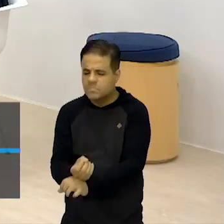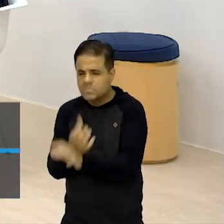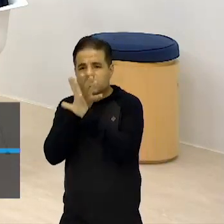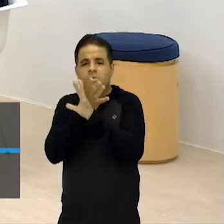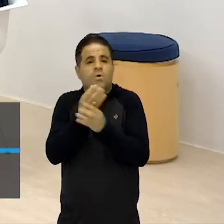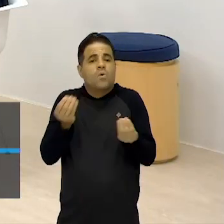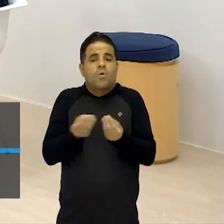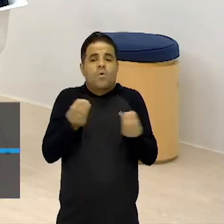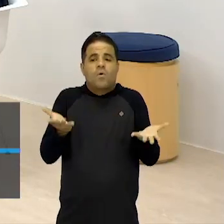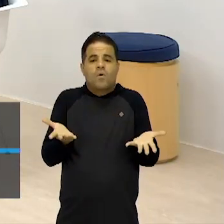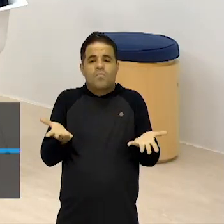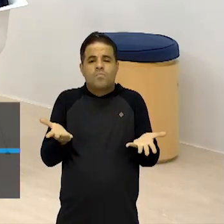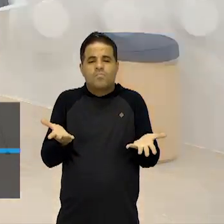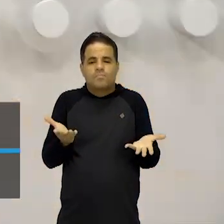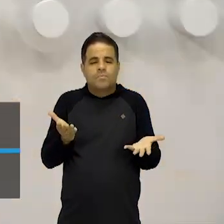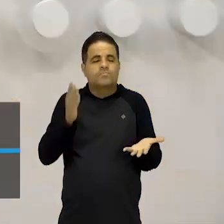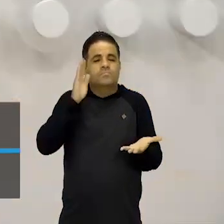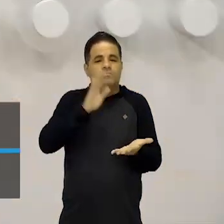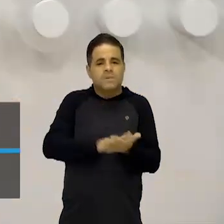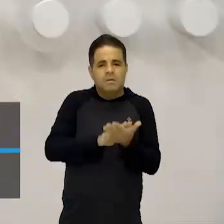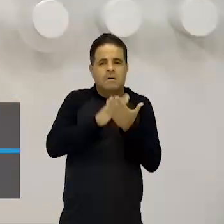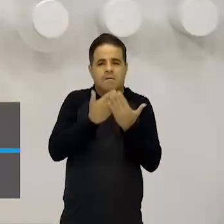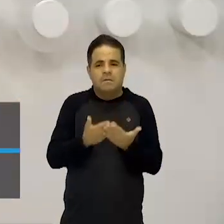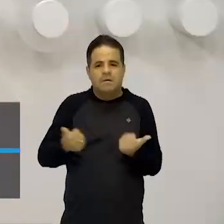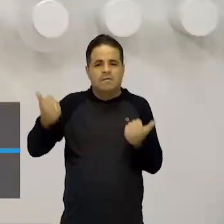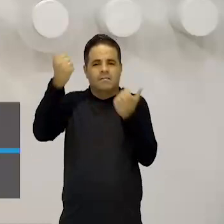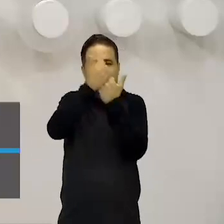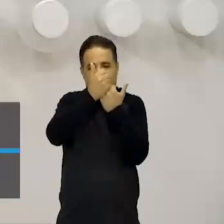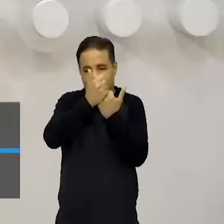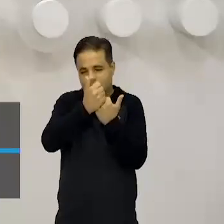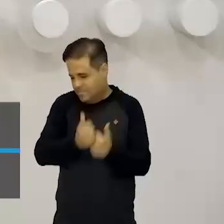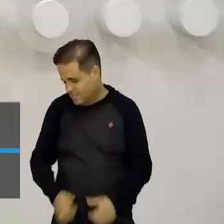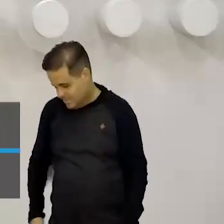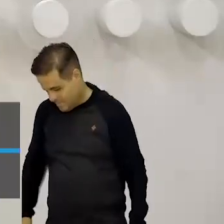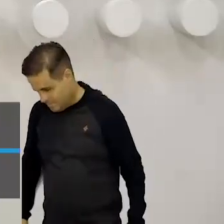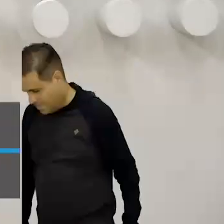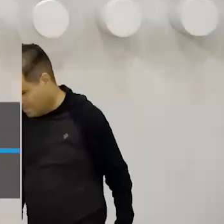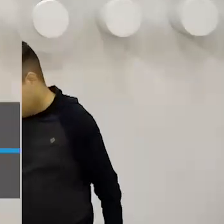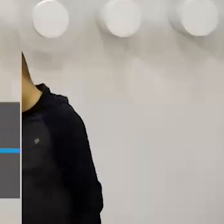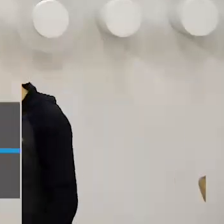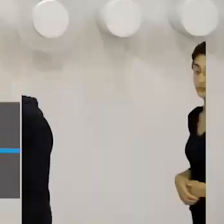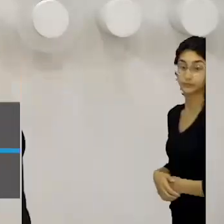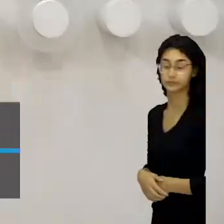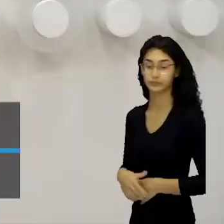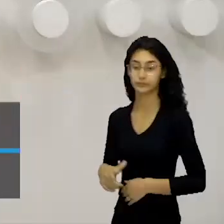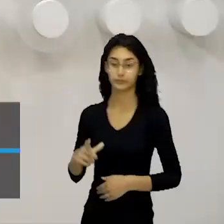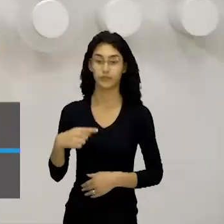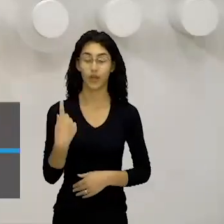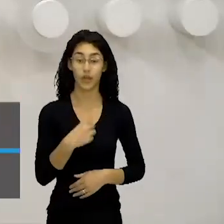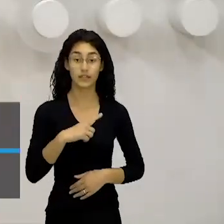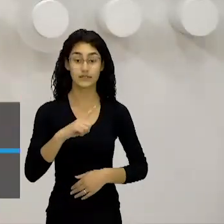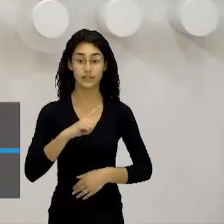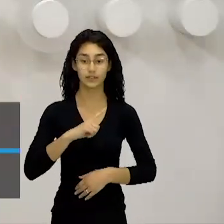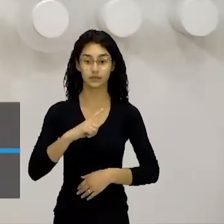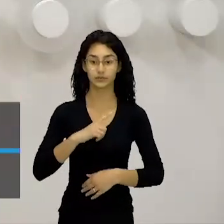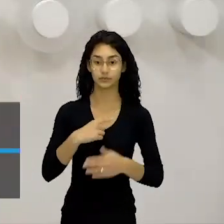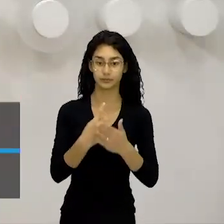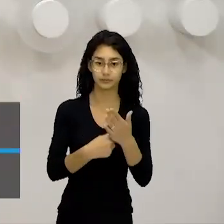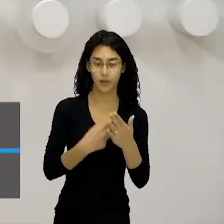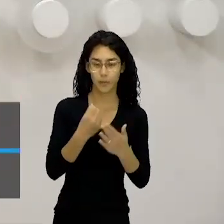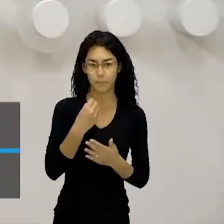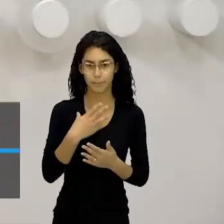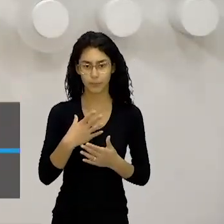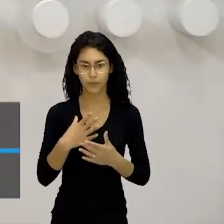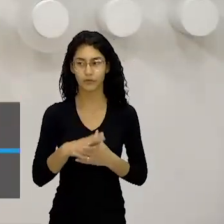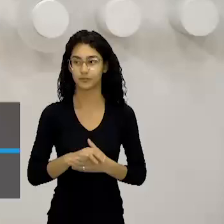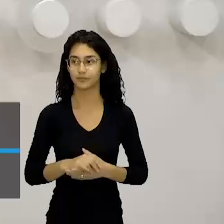remotas, enfim? Então, a gente tem o diário no projeto de vida, diário de boas práticas, né? E aí a gente começa orientando eles